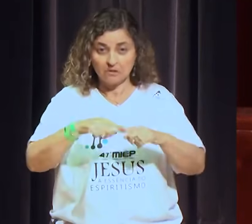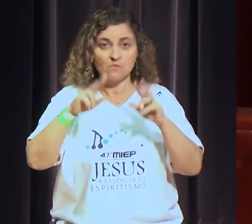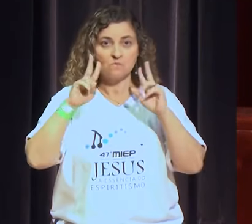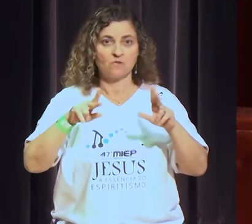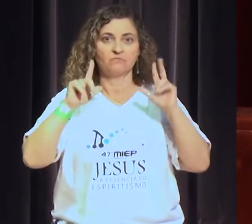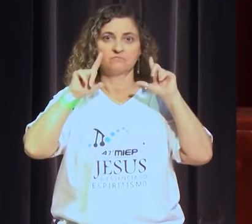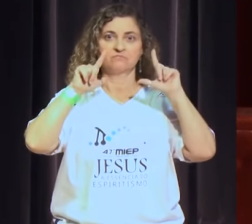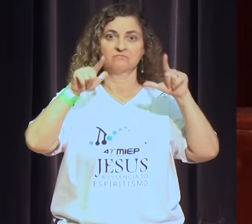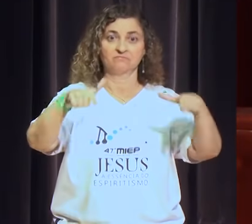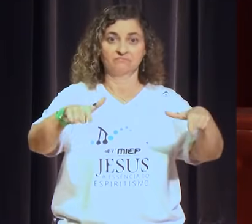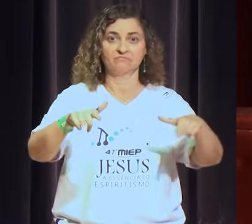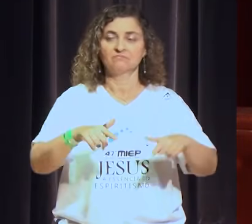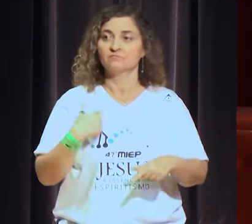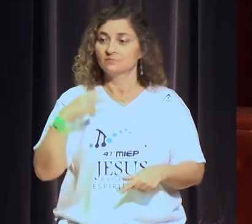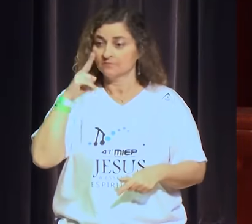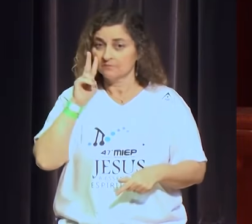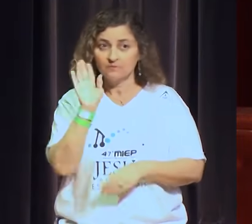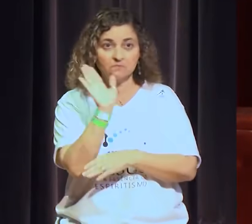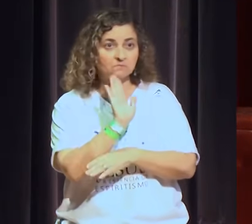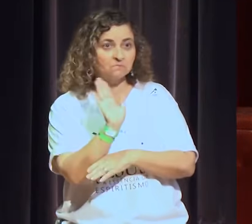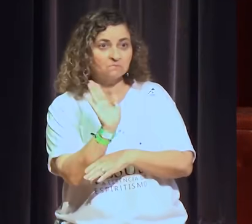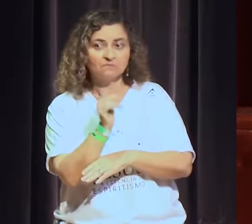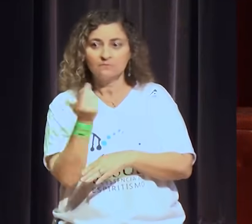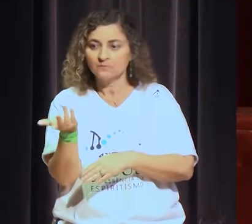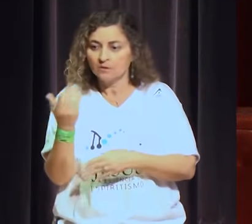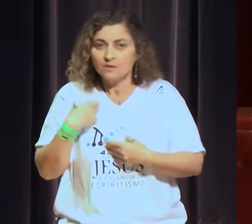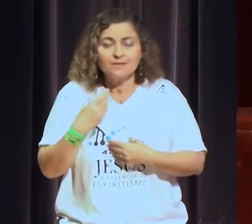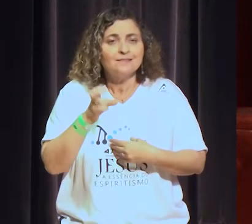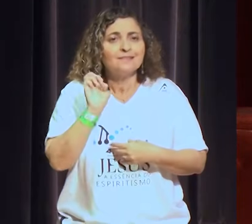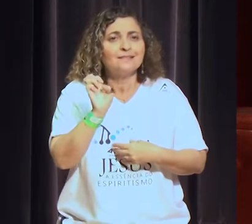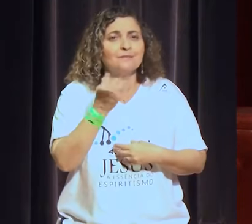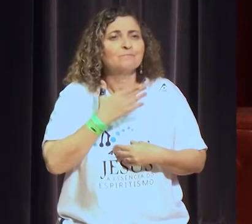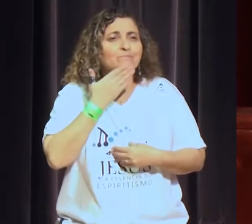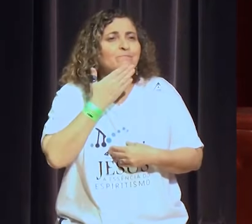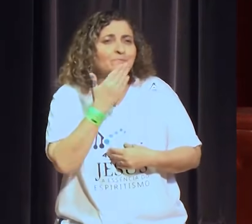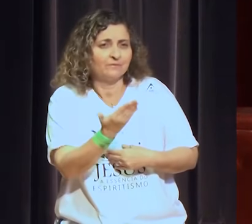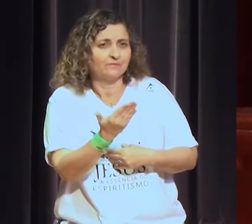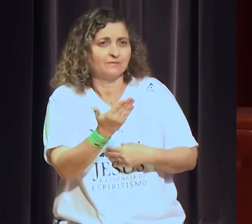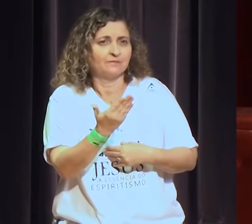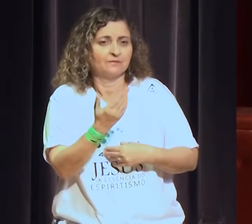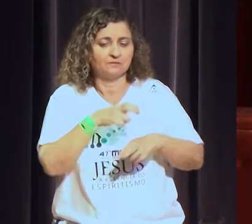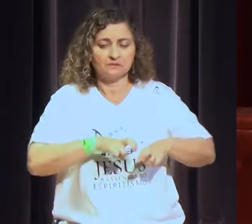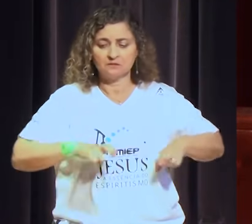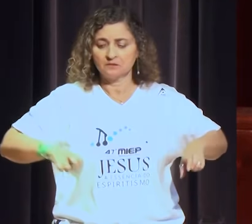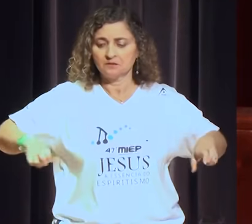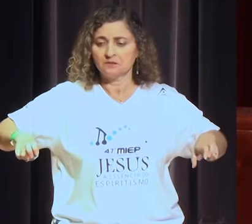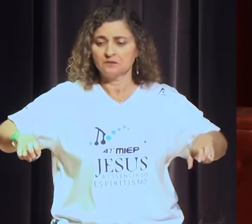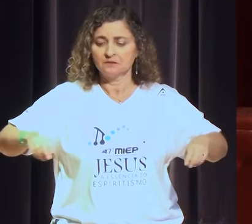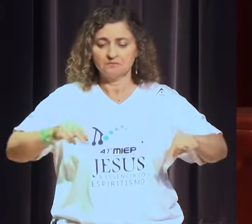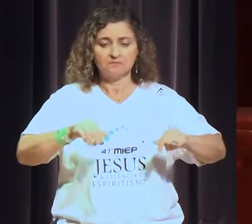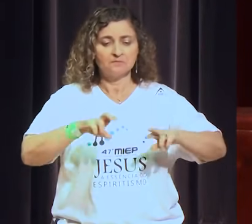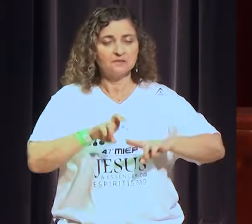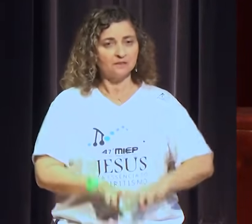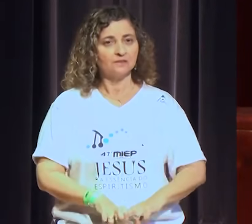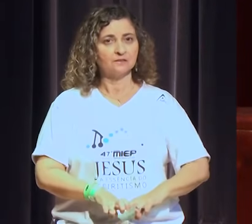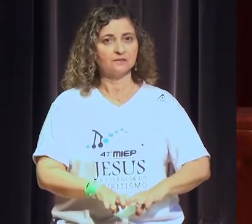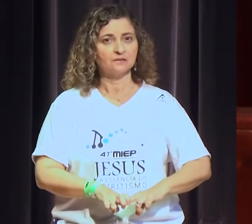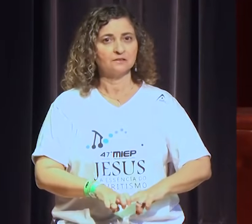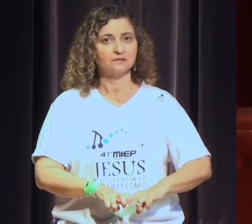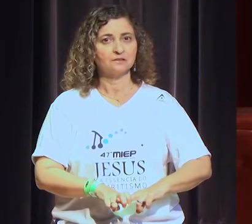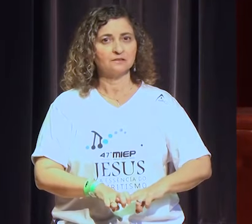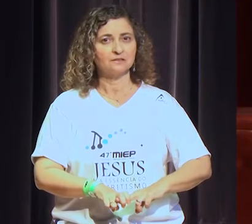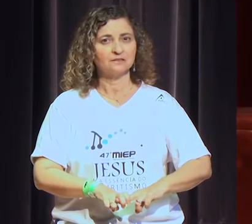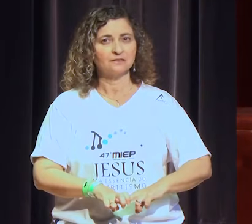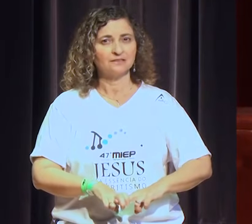típico deserto dos filmes de Hollywood. Para ficar ali na areia. Areia. 39,